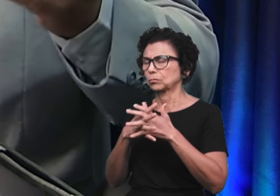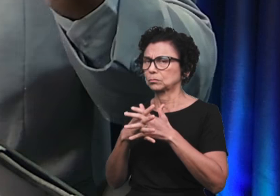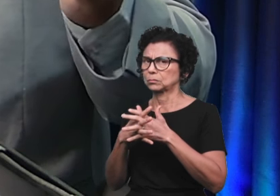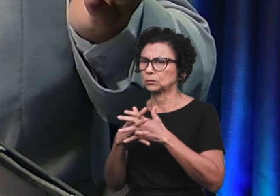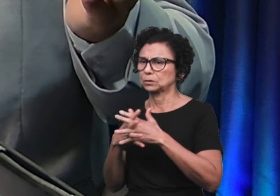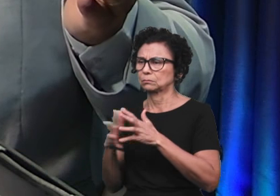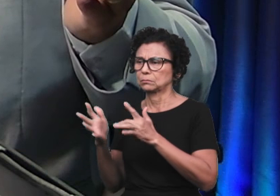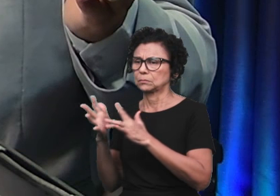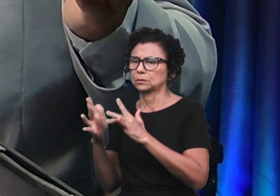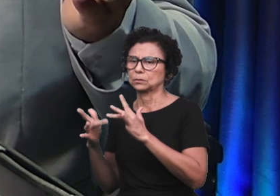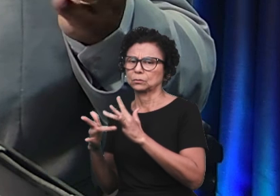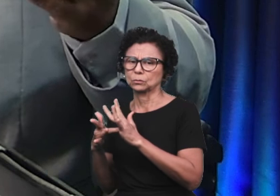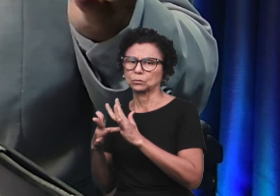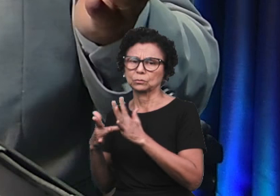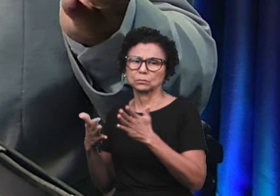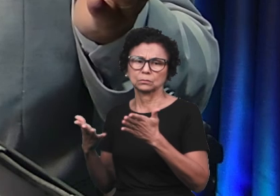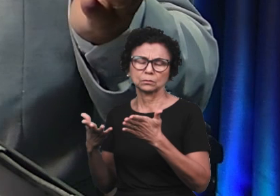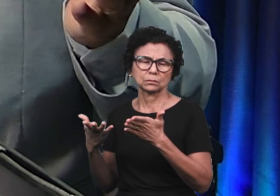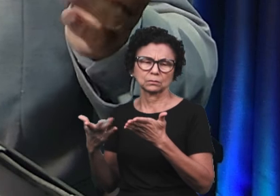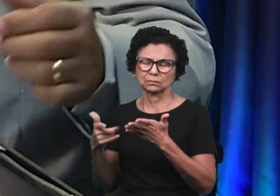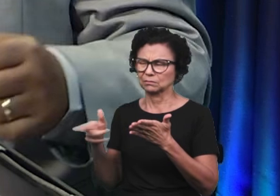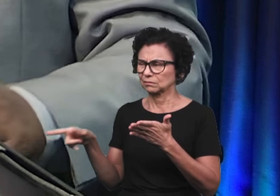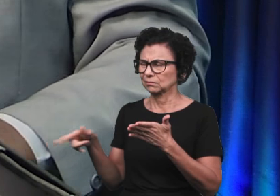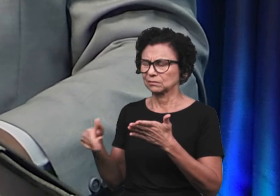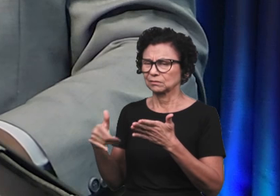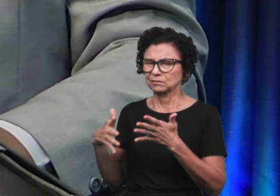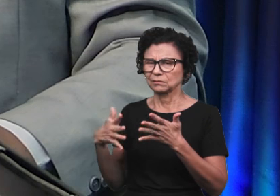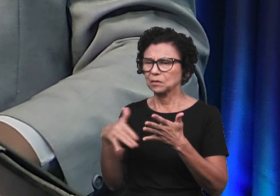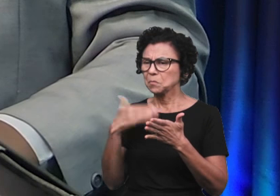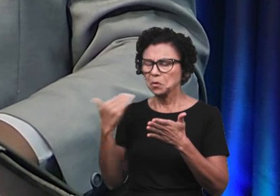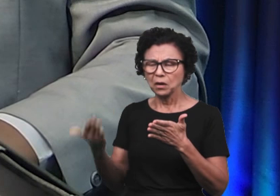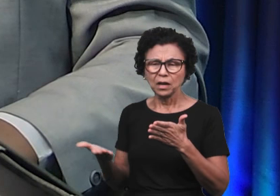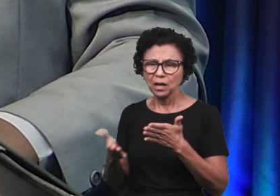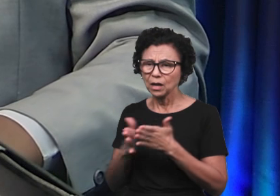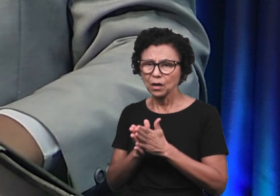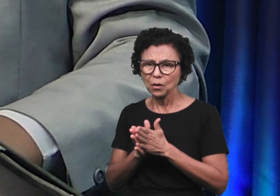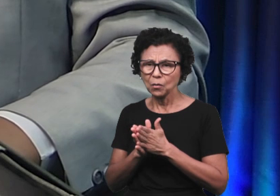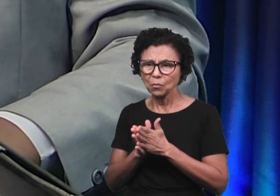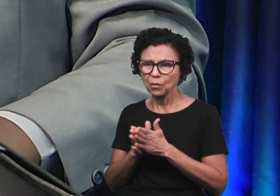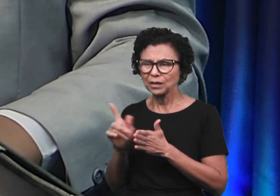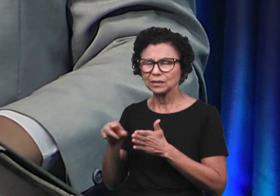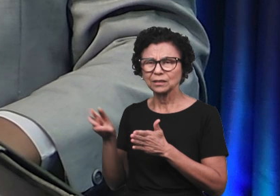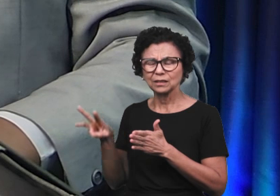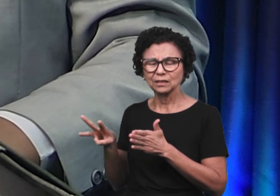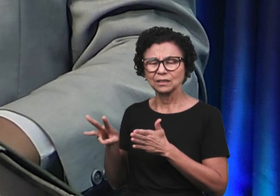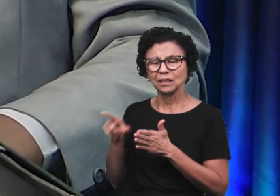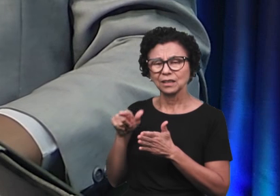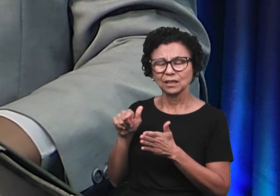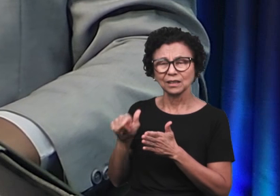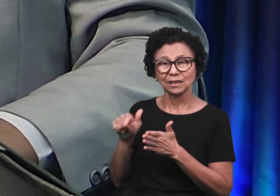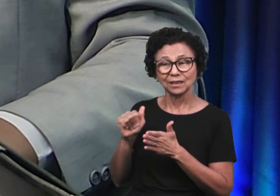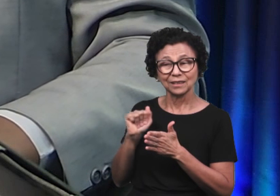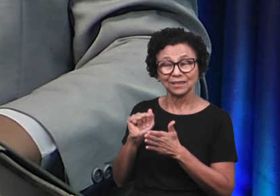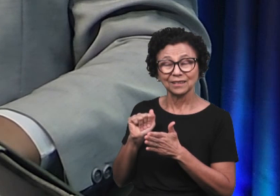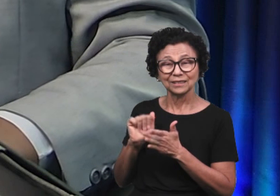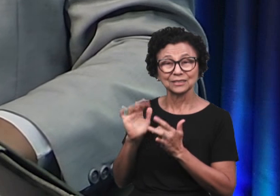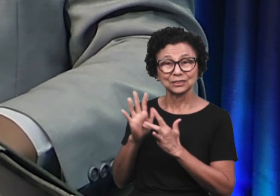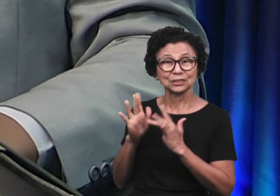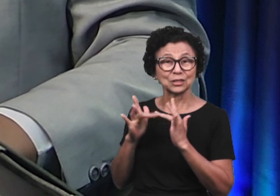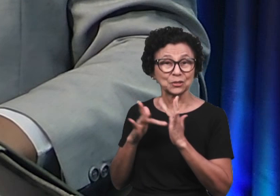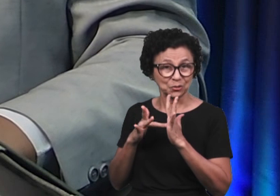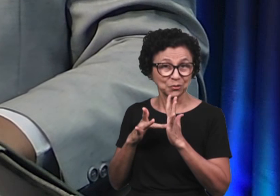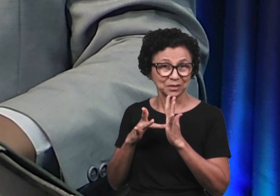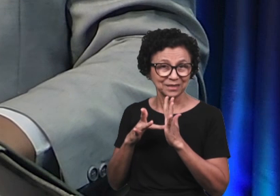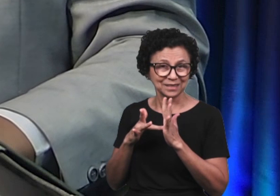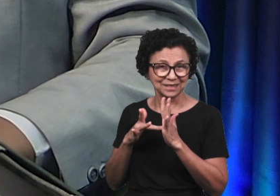um homem, né? Mas Jesus não é um homem. Jesus não é o jardineiro que cuida do jardim dos